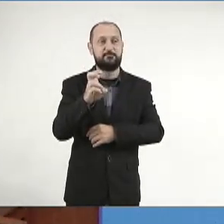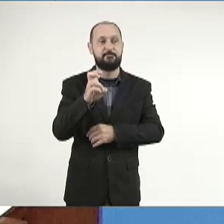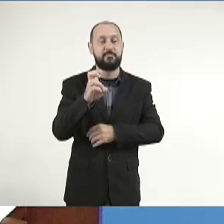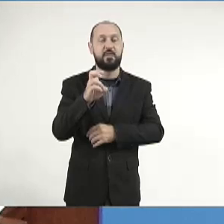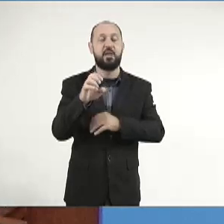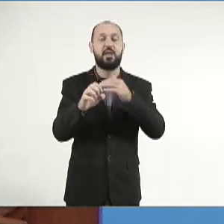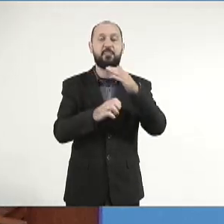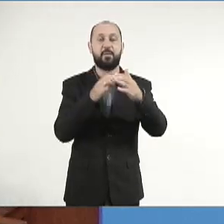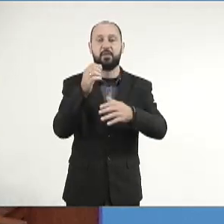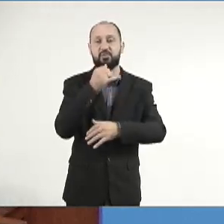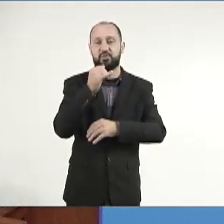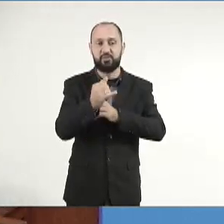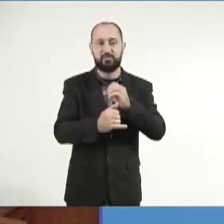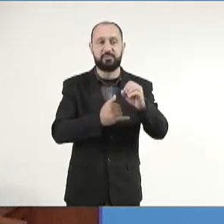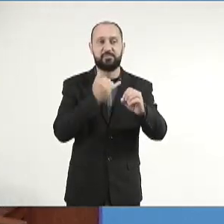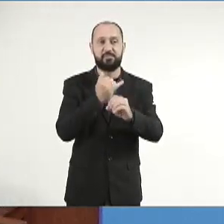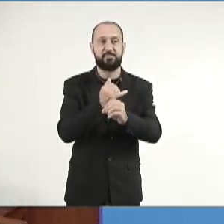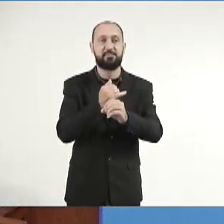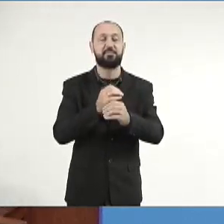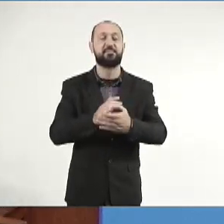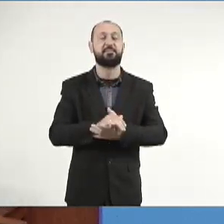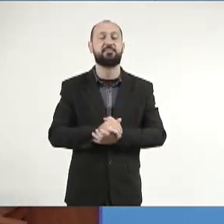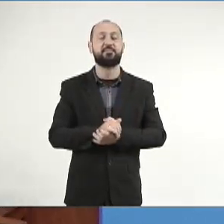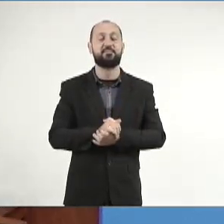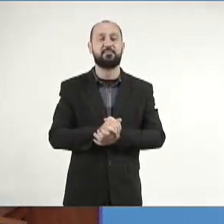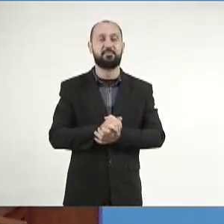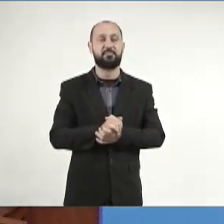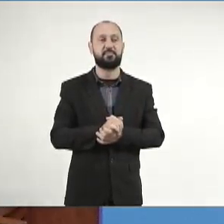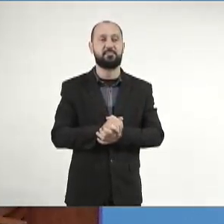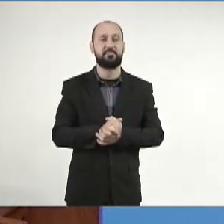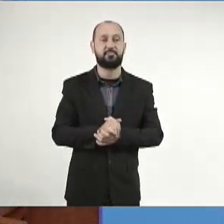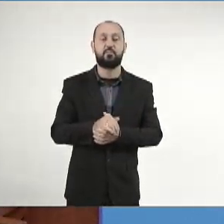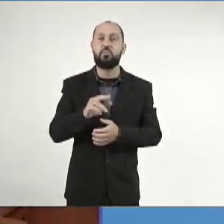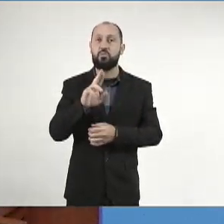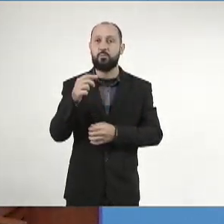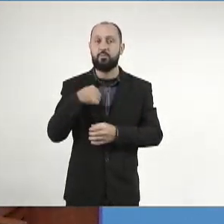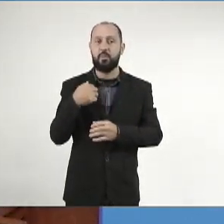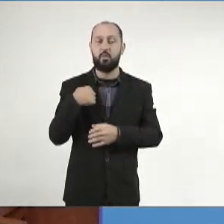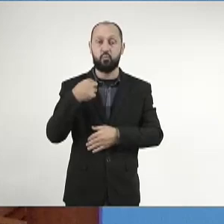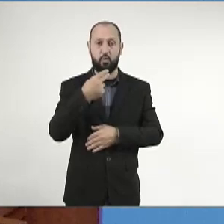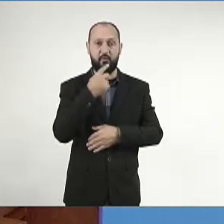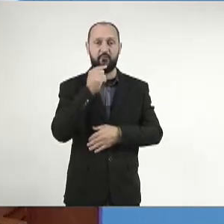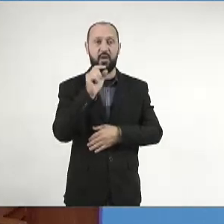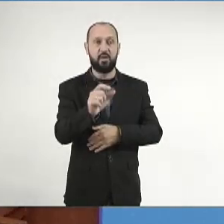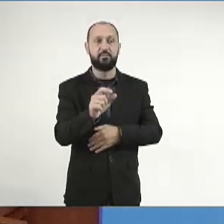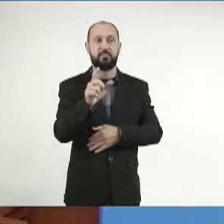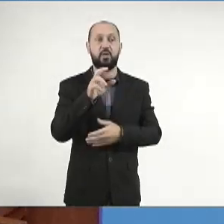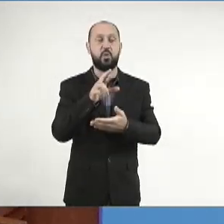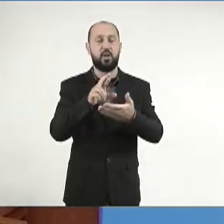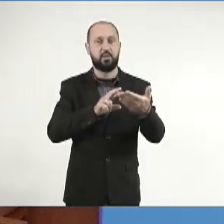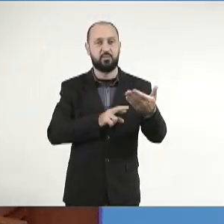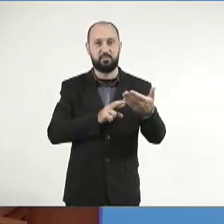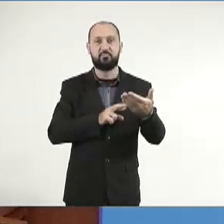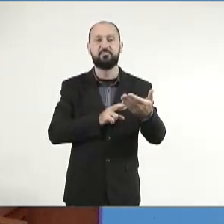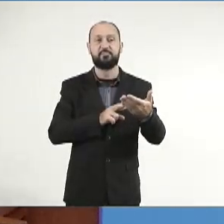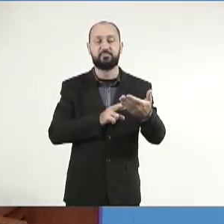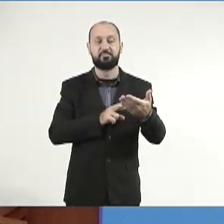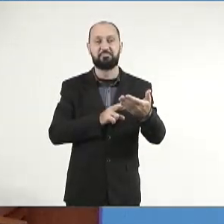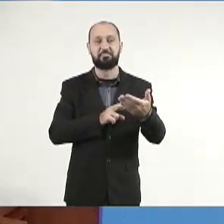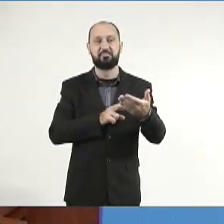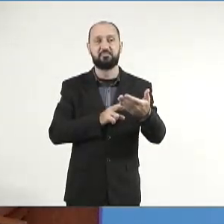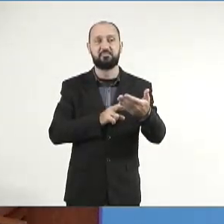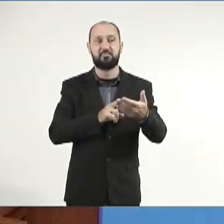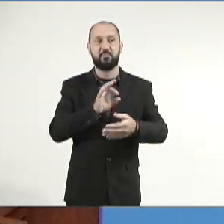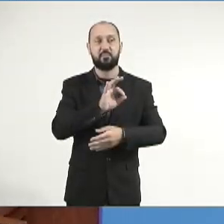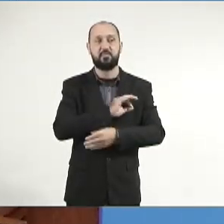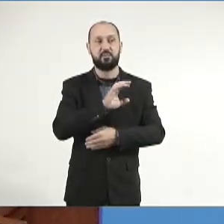provedoras de internet clandestinas. Esse nome não sou eu que estou dizendo, é o relatório da operação da